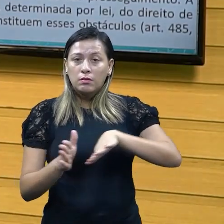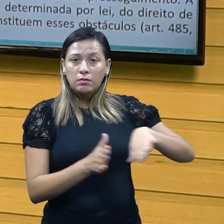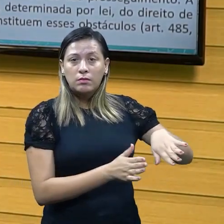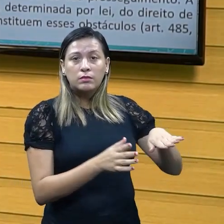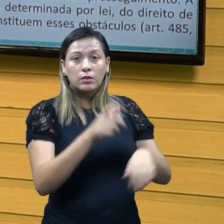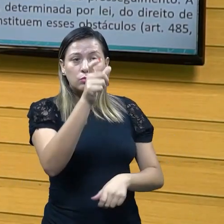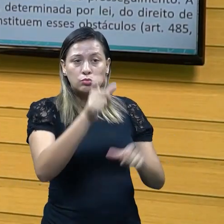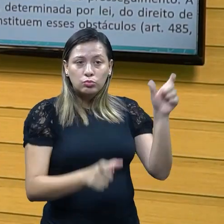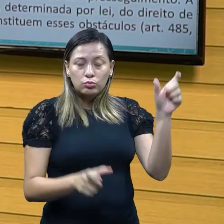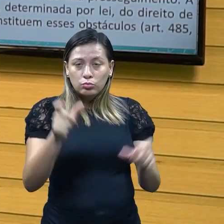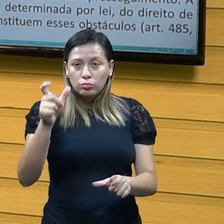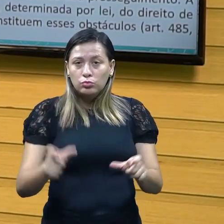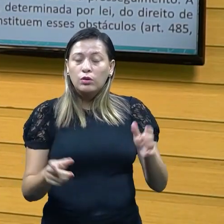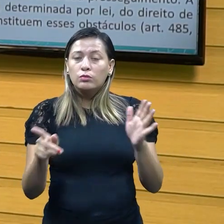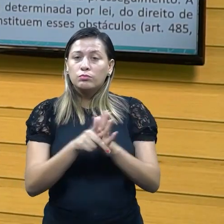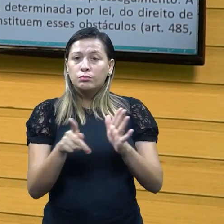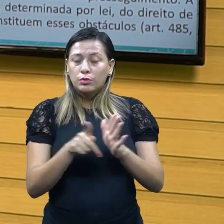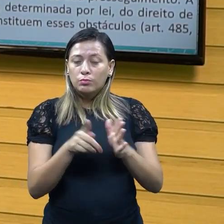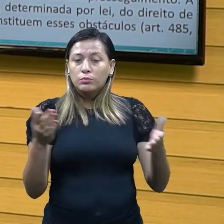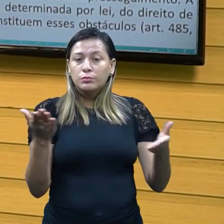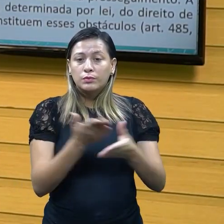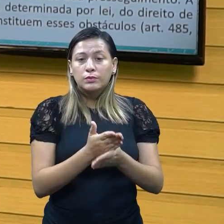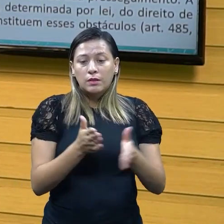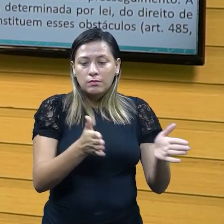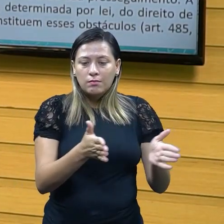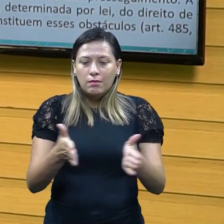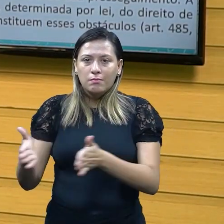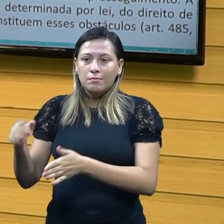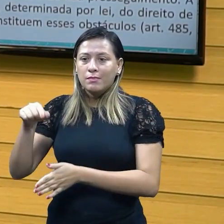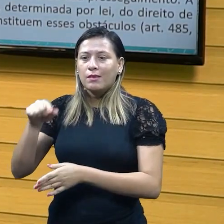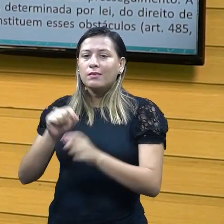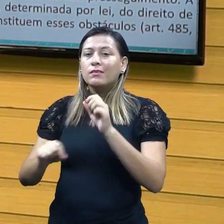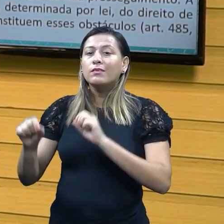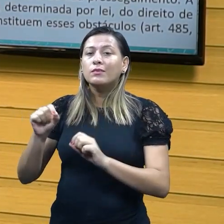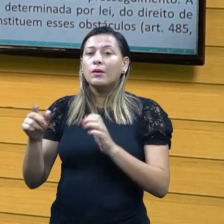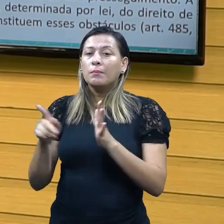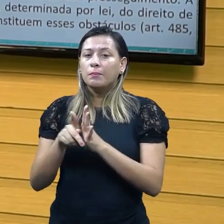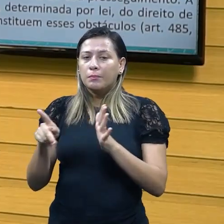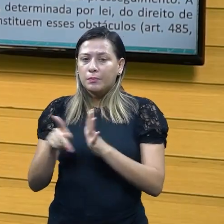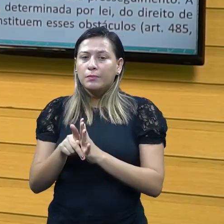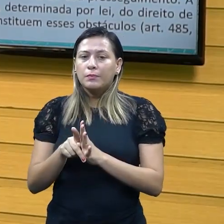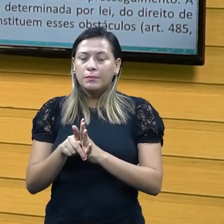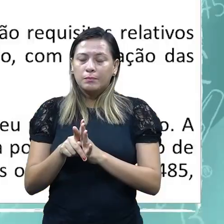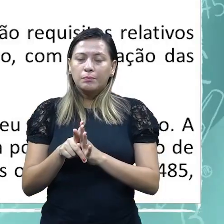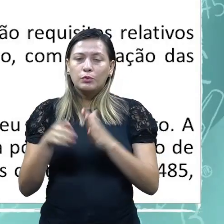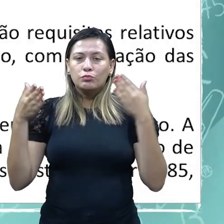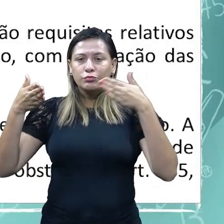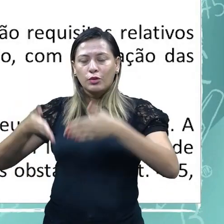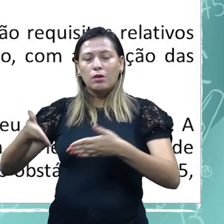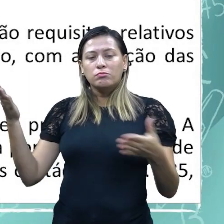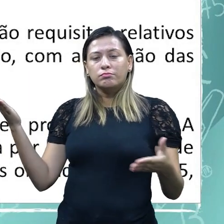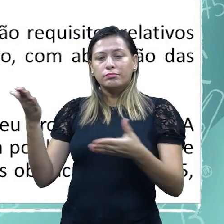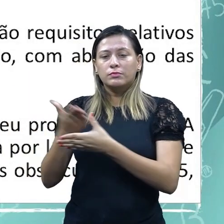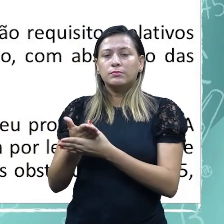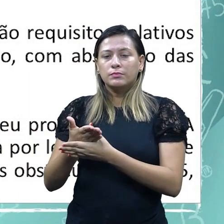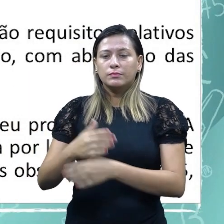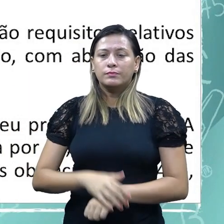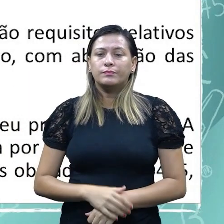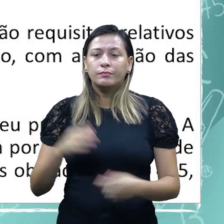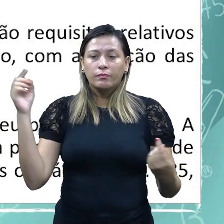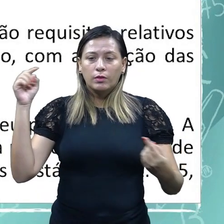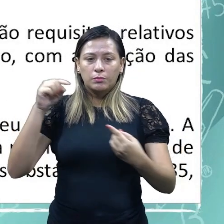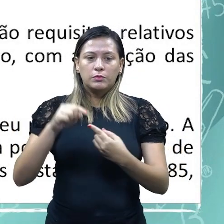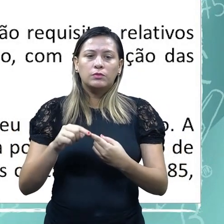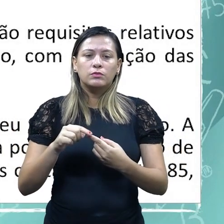sujeitos do processo. Então, nesse caso, são requisitos relativos a quem? Ao próprio processo. Objetivo,